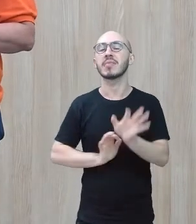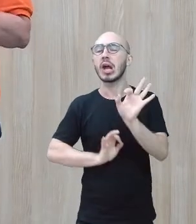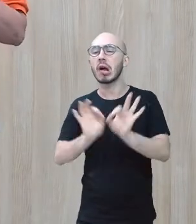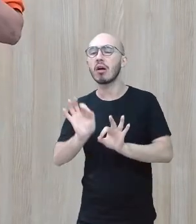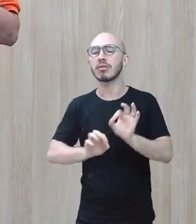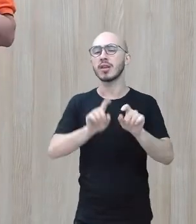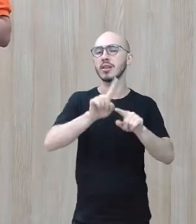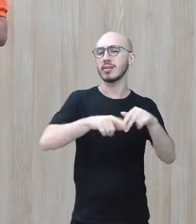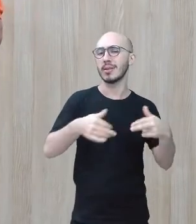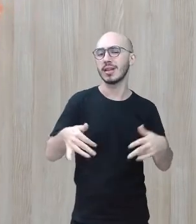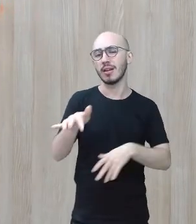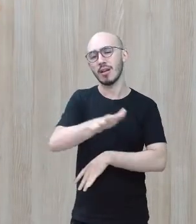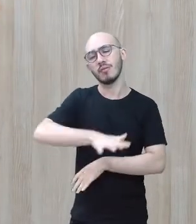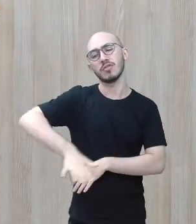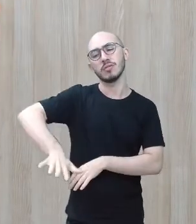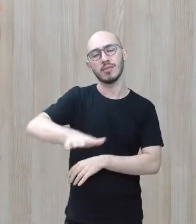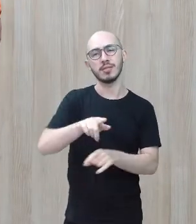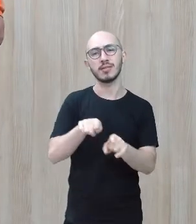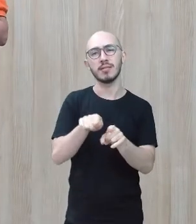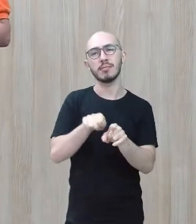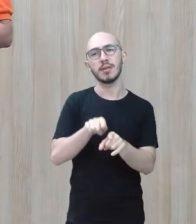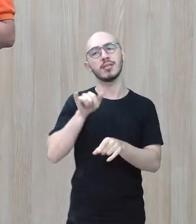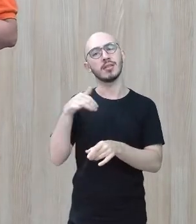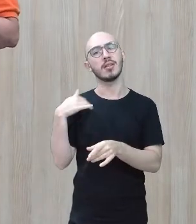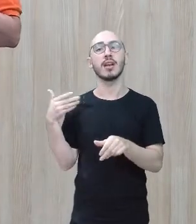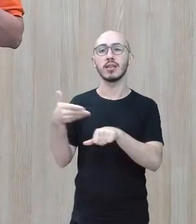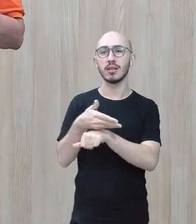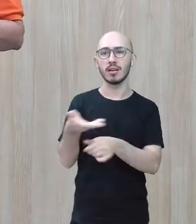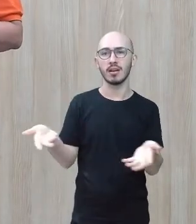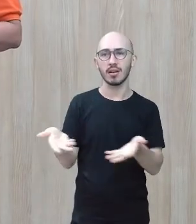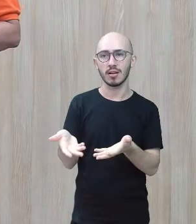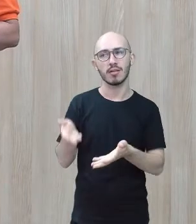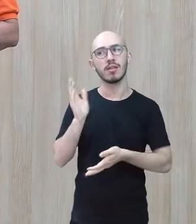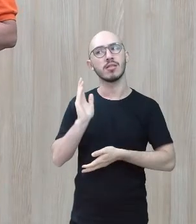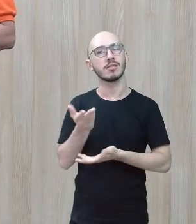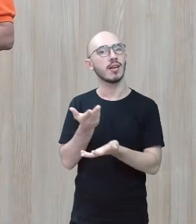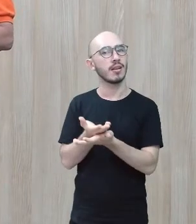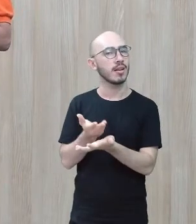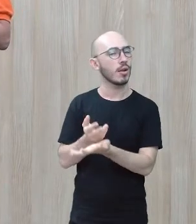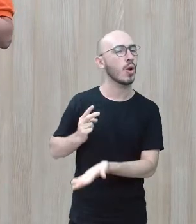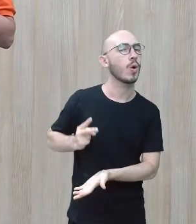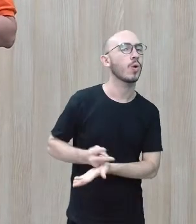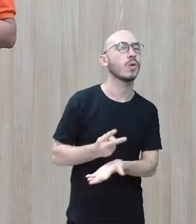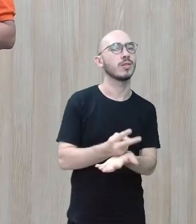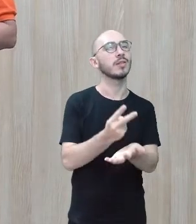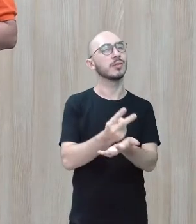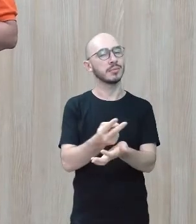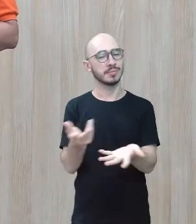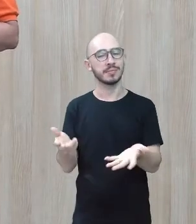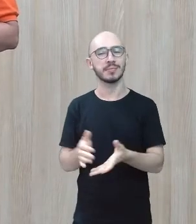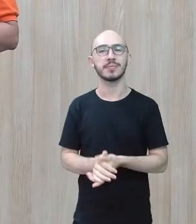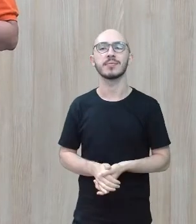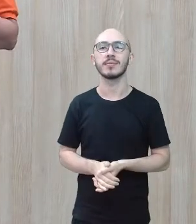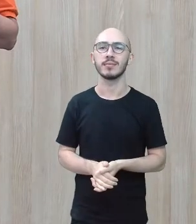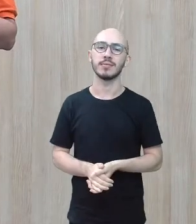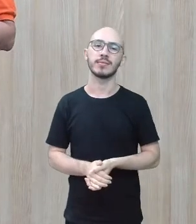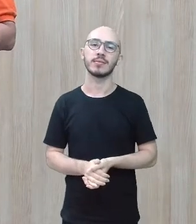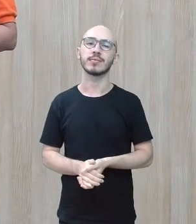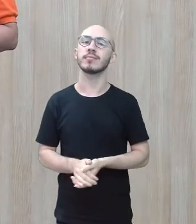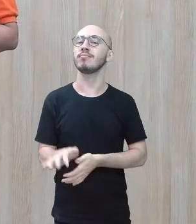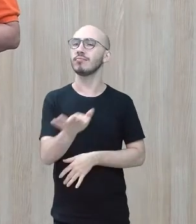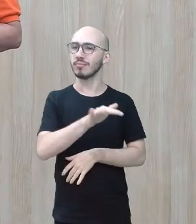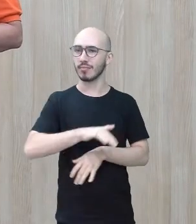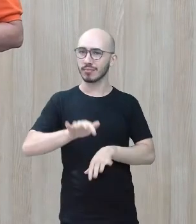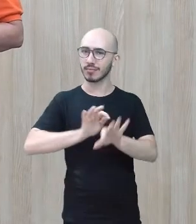organiza aí o ambiente. Se você está entrando agora, se você já está em aula, mantém esse